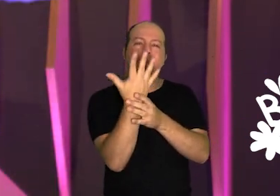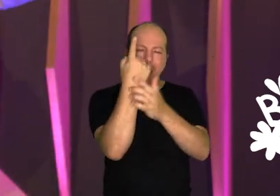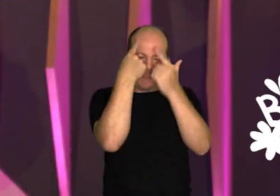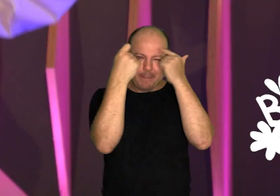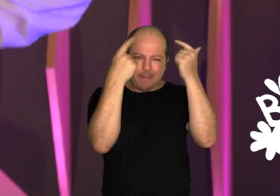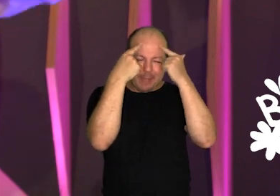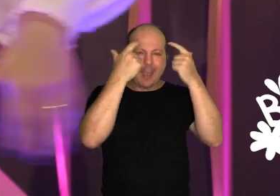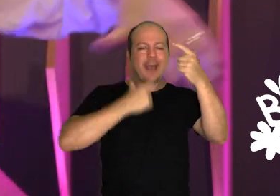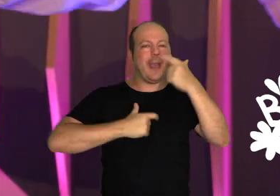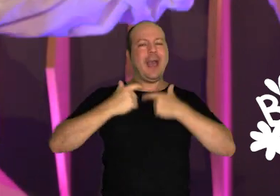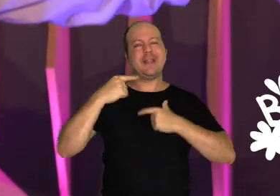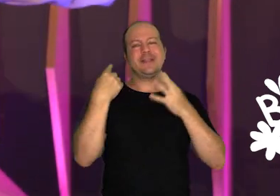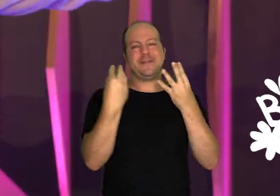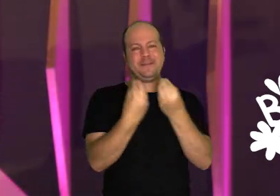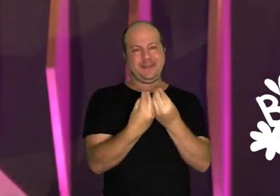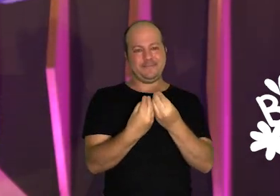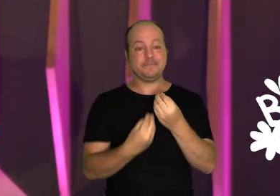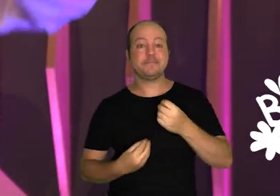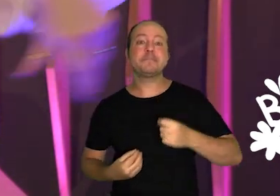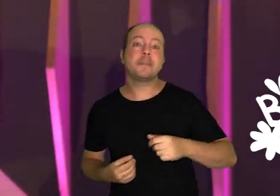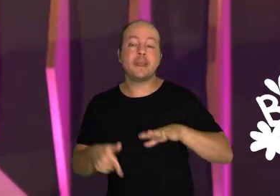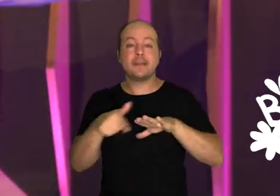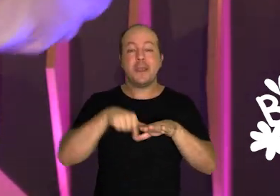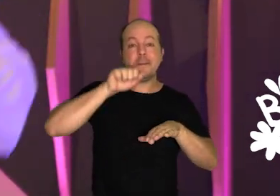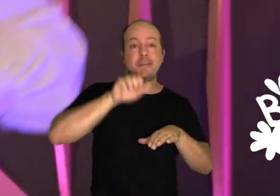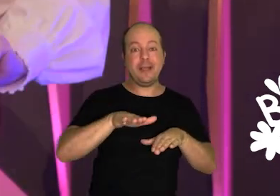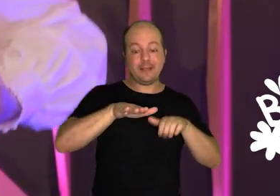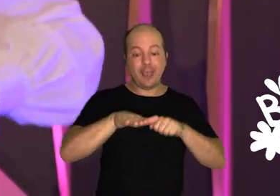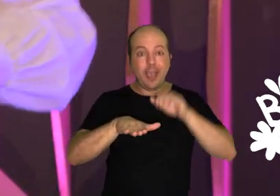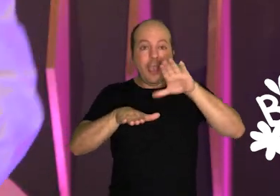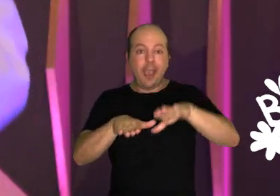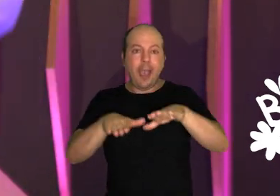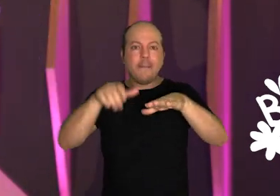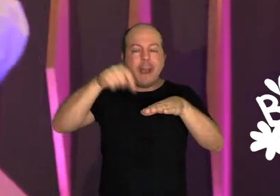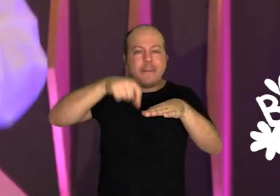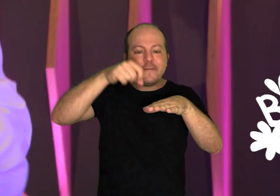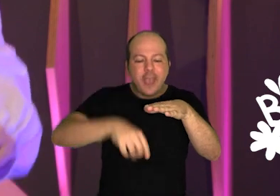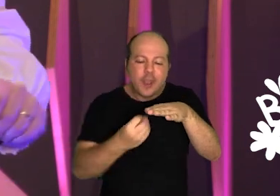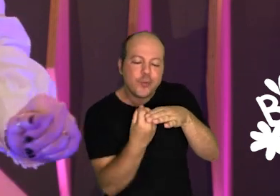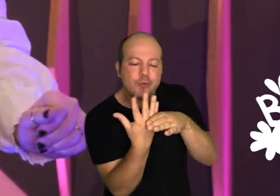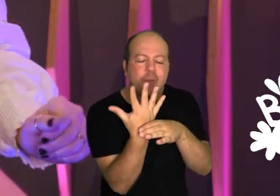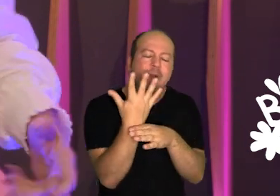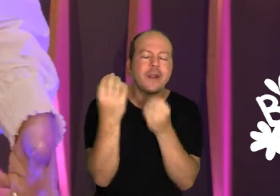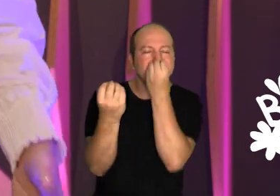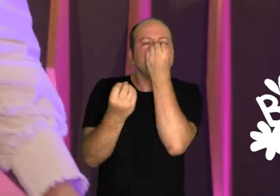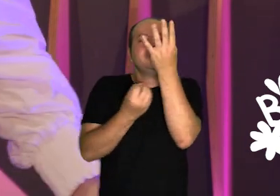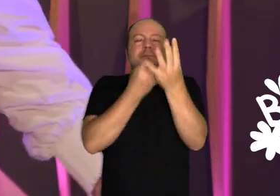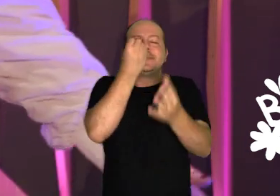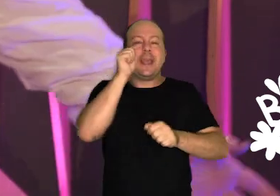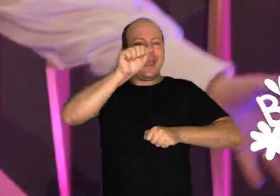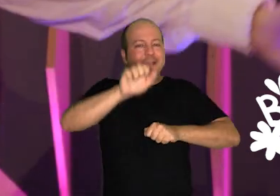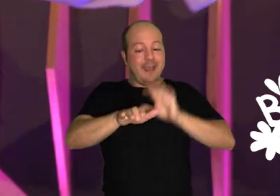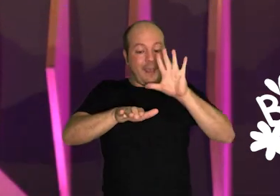criativas dentro de nós e da nossa família. Ha! Seu pé tem uma planta que dá flor de você. Planta